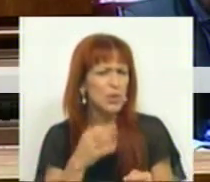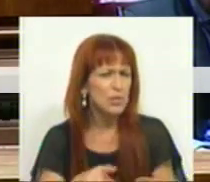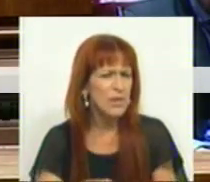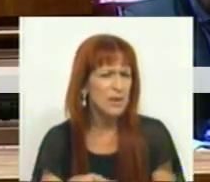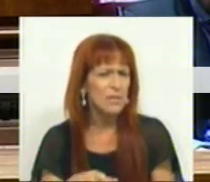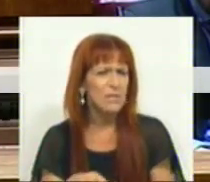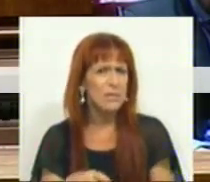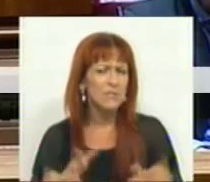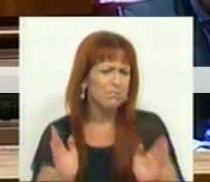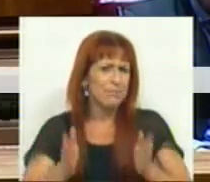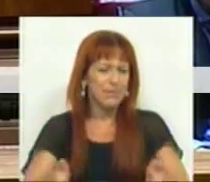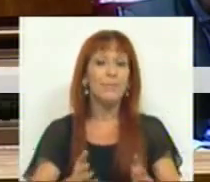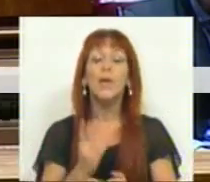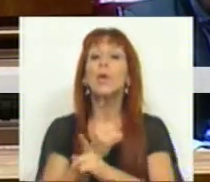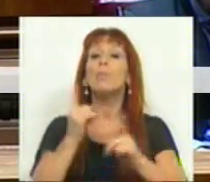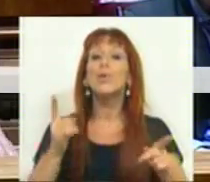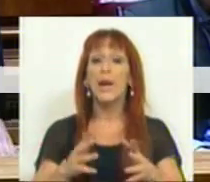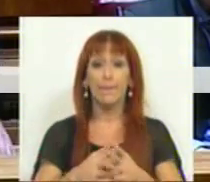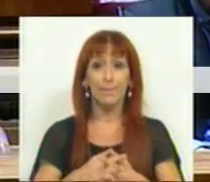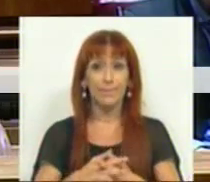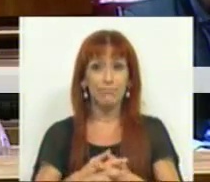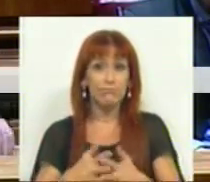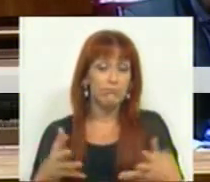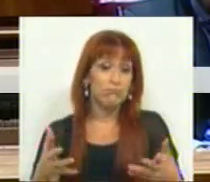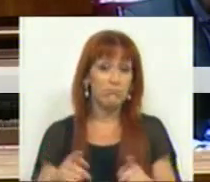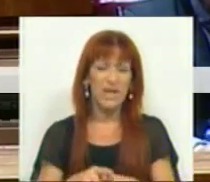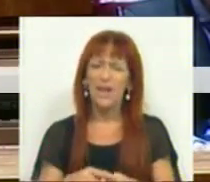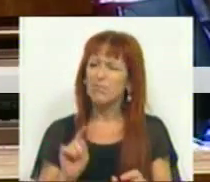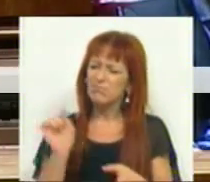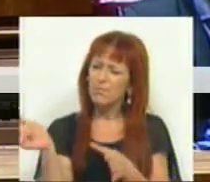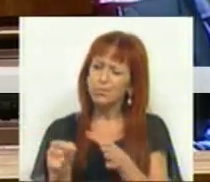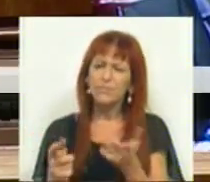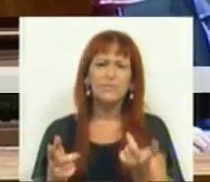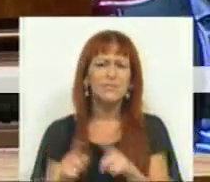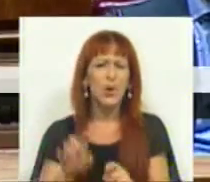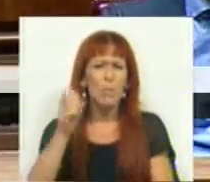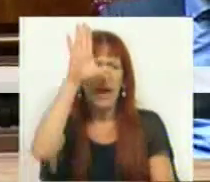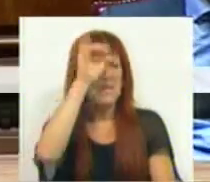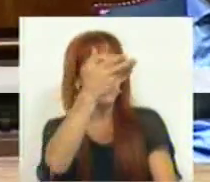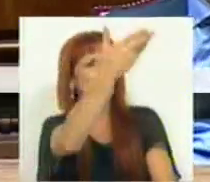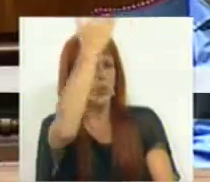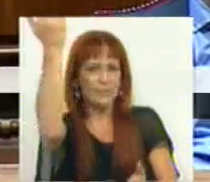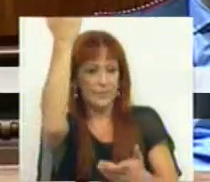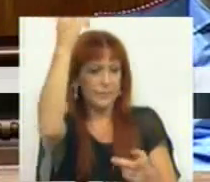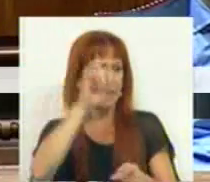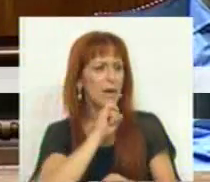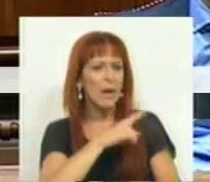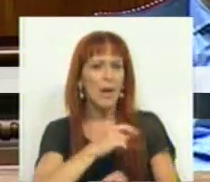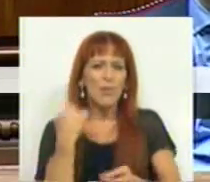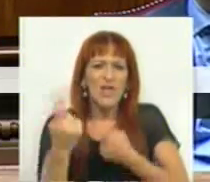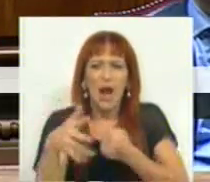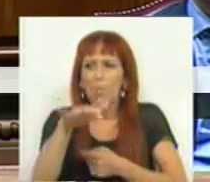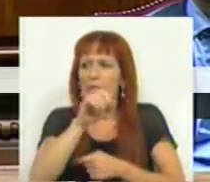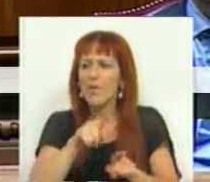Totalmente desnecessário. Porque ele implica que o Primeiro-Ministro pudesse, de